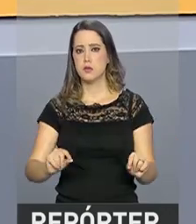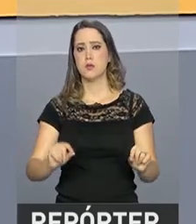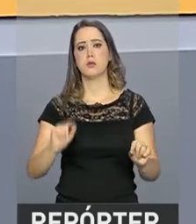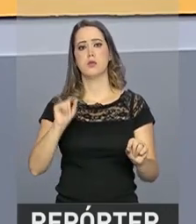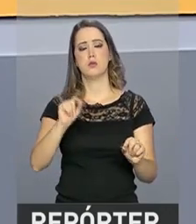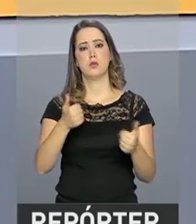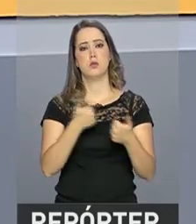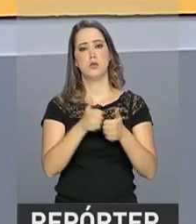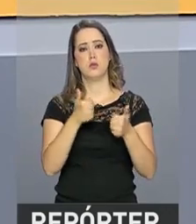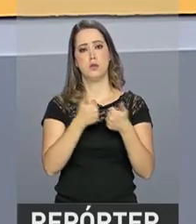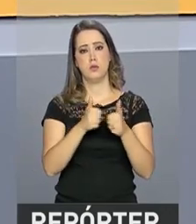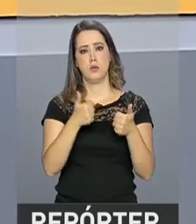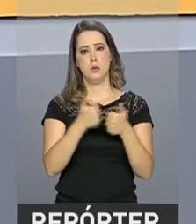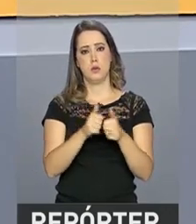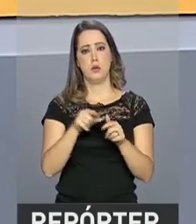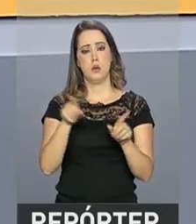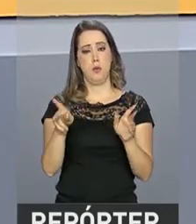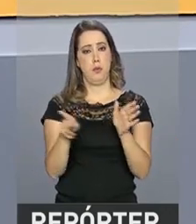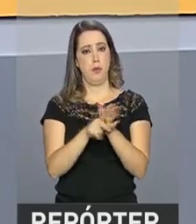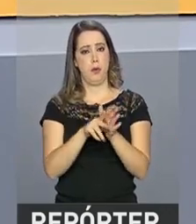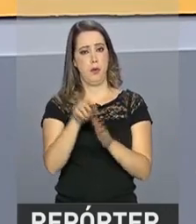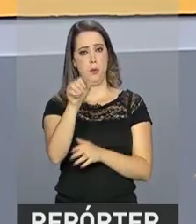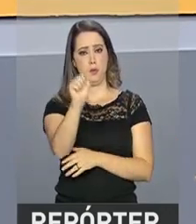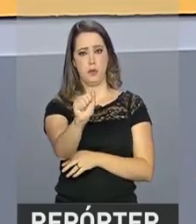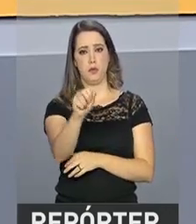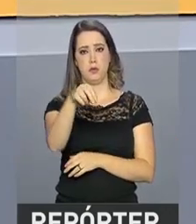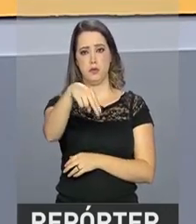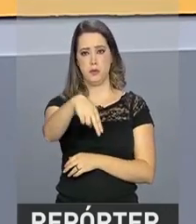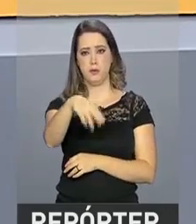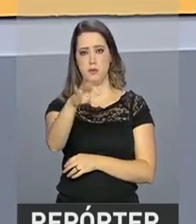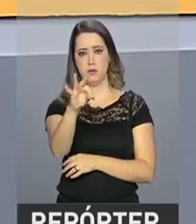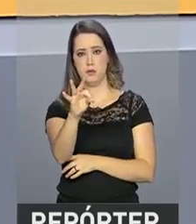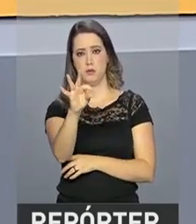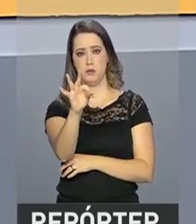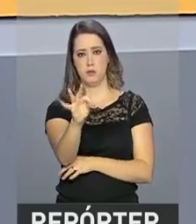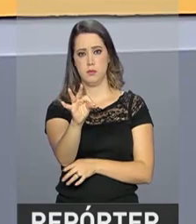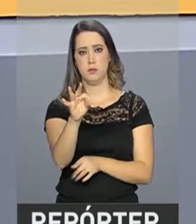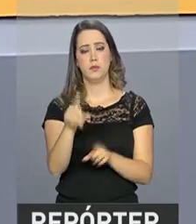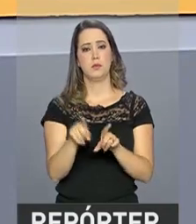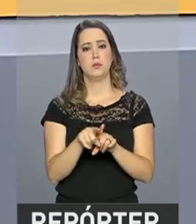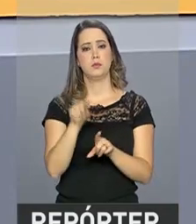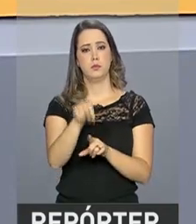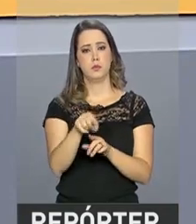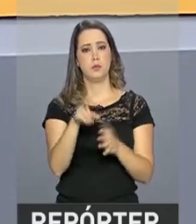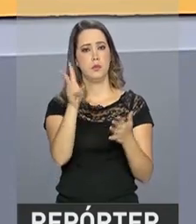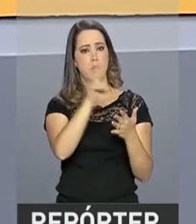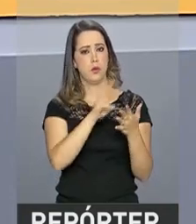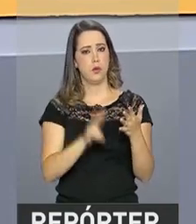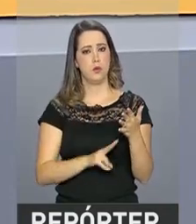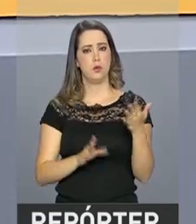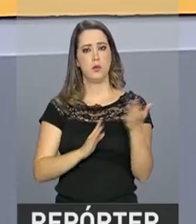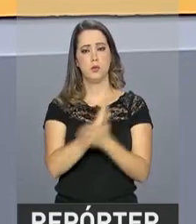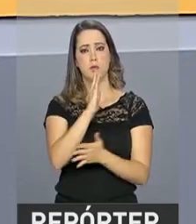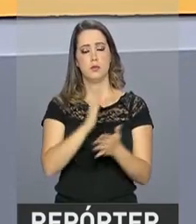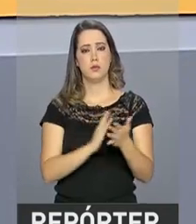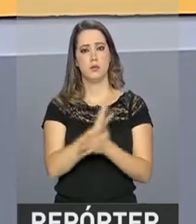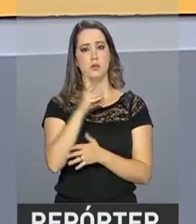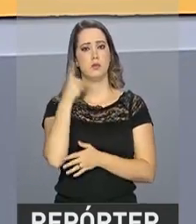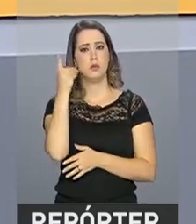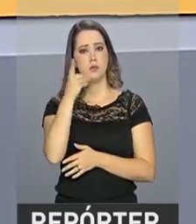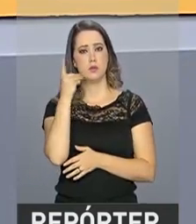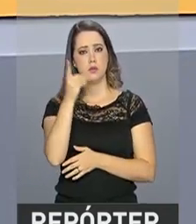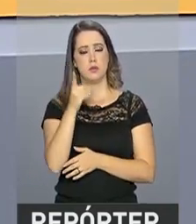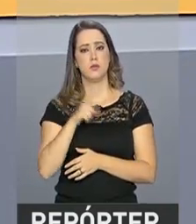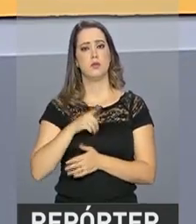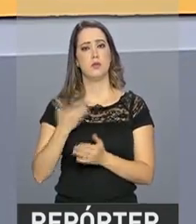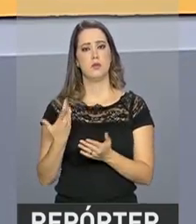de transporte rodoviário de cargas emitido pela agência nacional de transportes terrestres a antt no texto aprovado pelos deputados